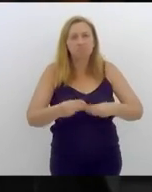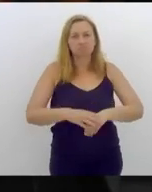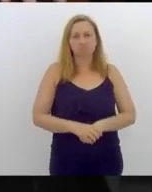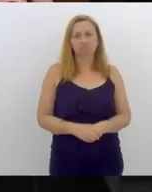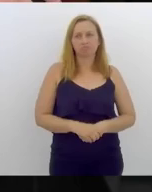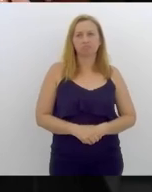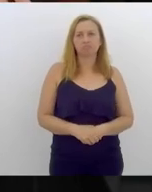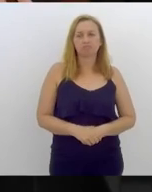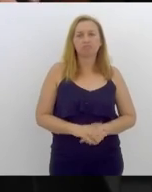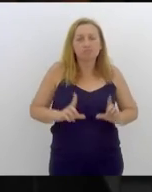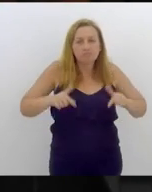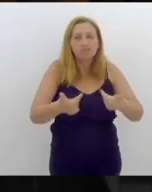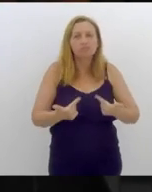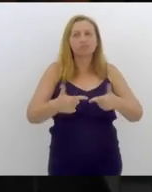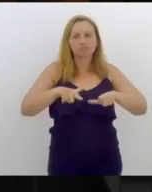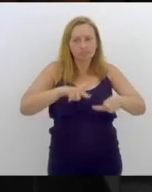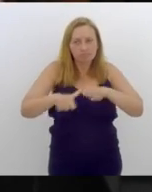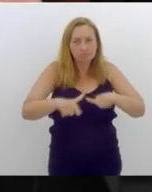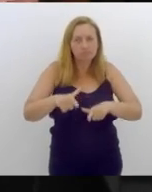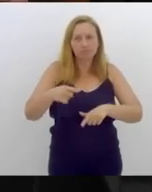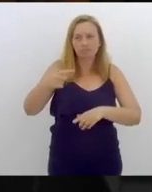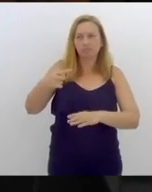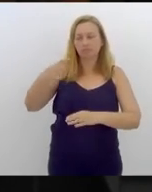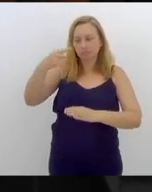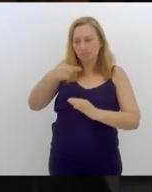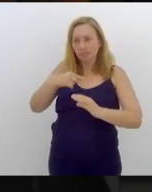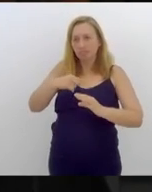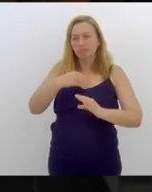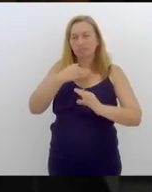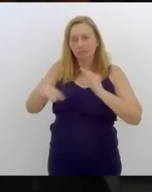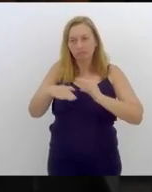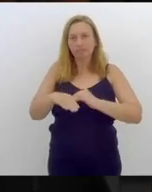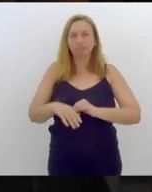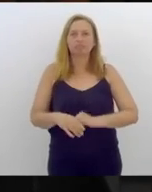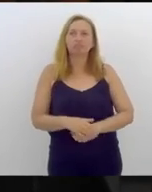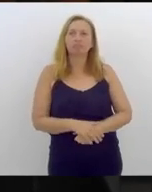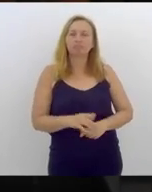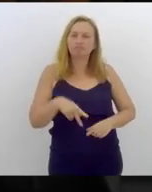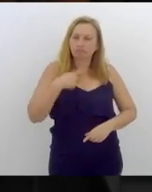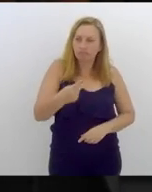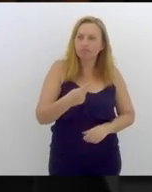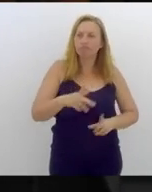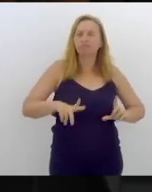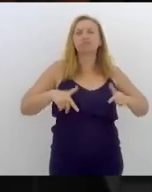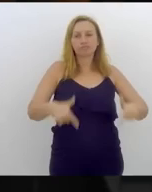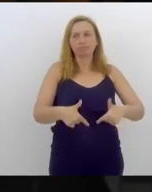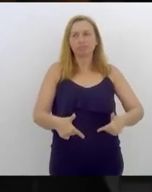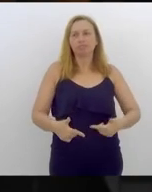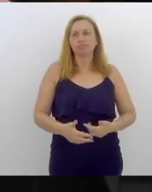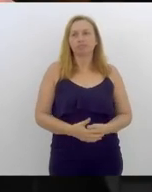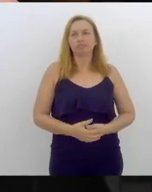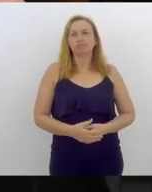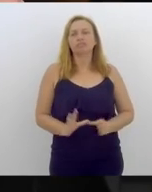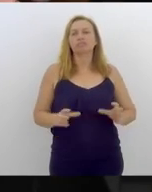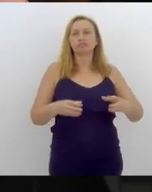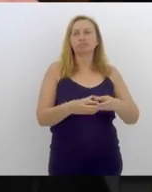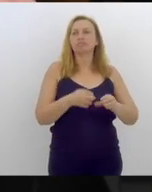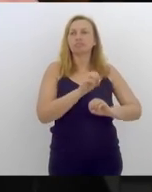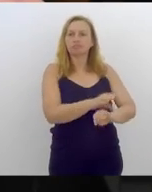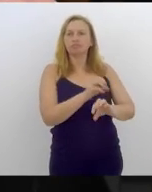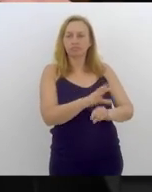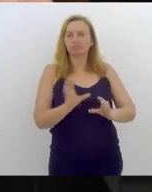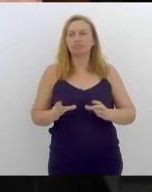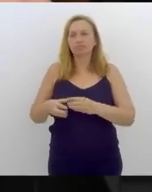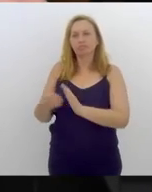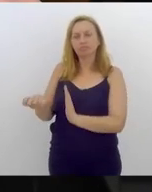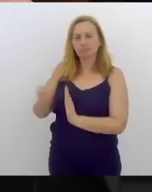governem mandem para cá uma mensagem se posiciona sobre o acúmulo que a gente fez aqui na comissão de Educação na comissão